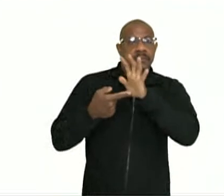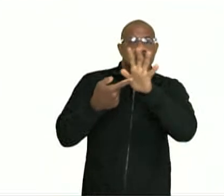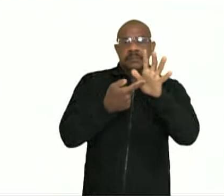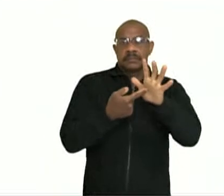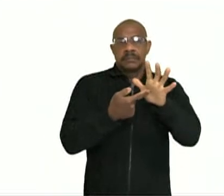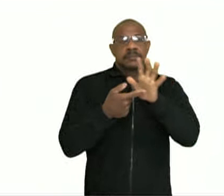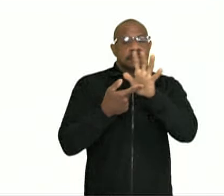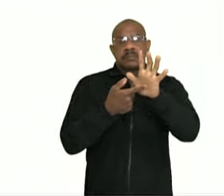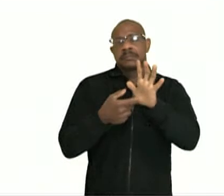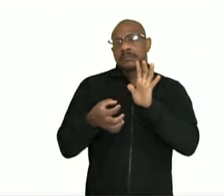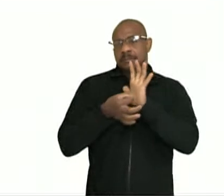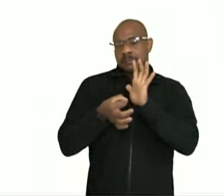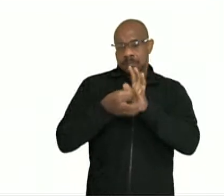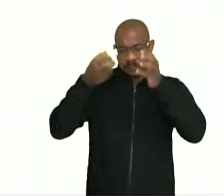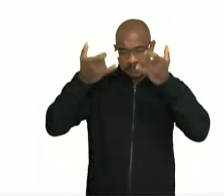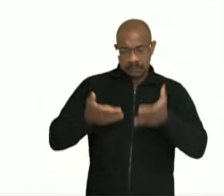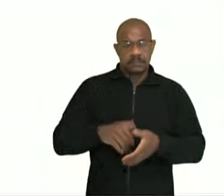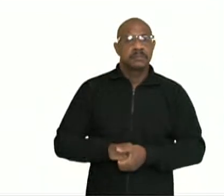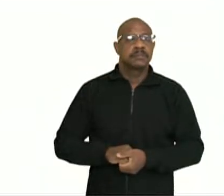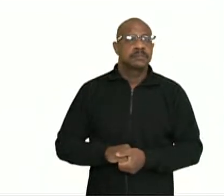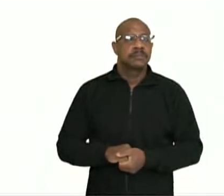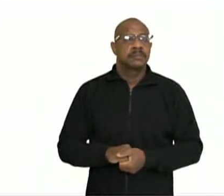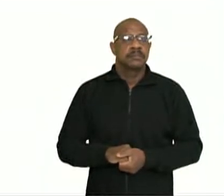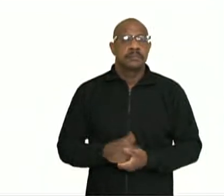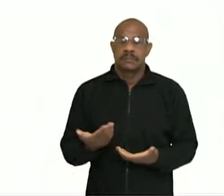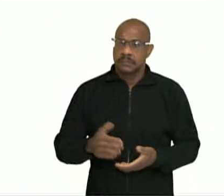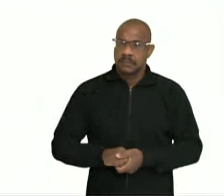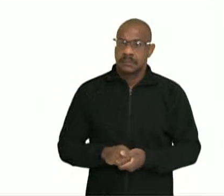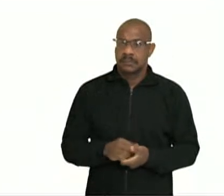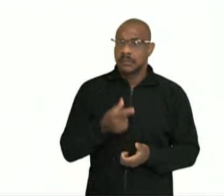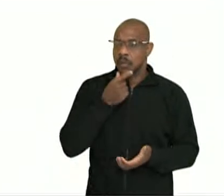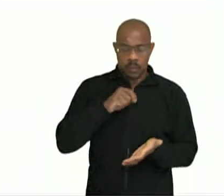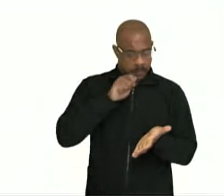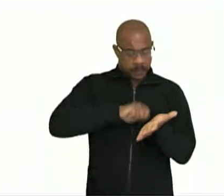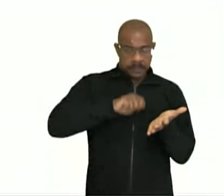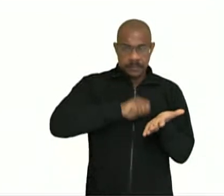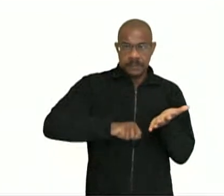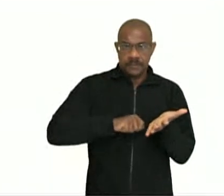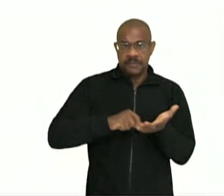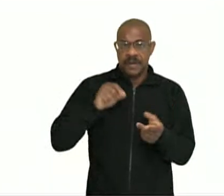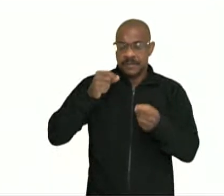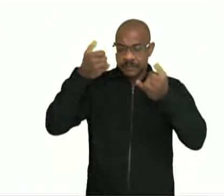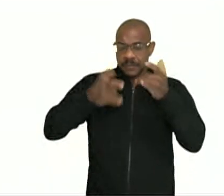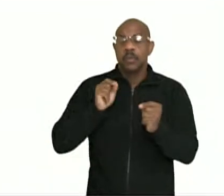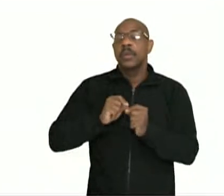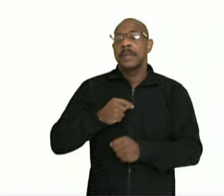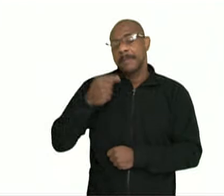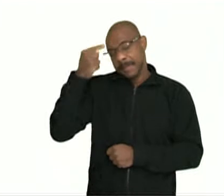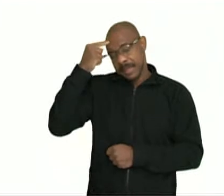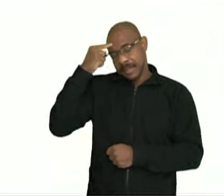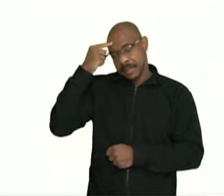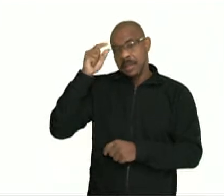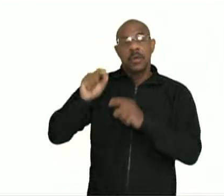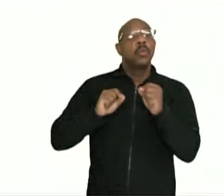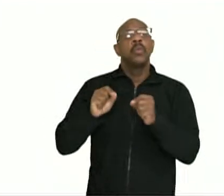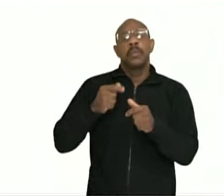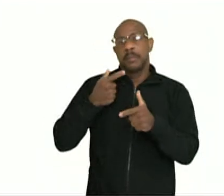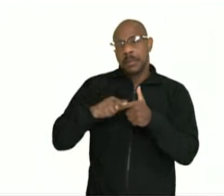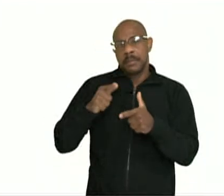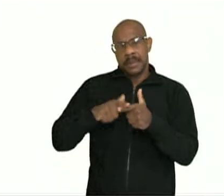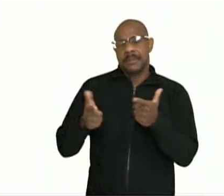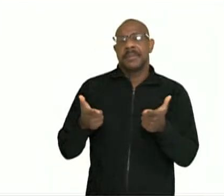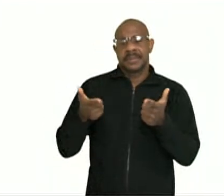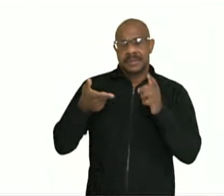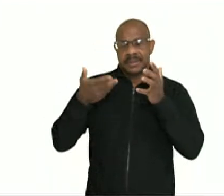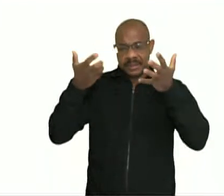posição diante dessa questão. Quer dizer, o articulista vai falar o que ele pensa sobre a questão que está sendo